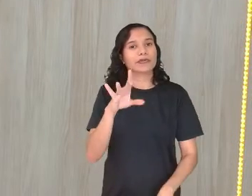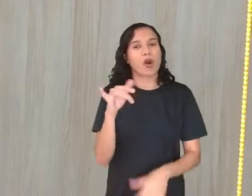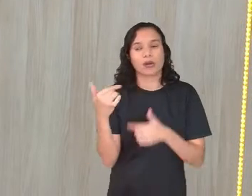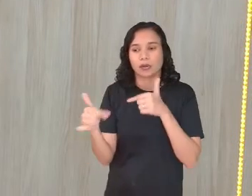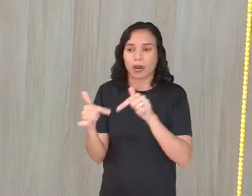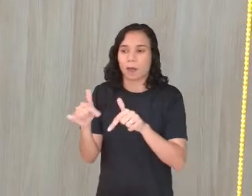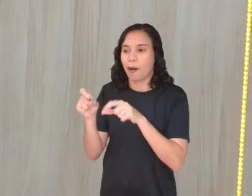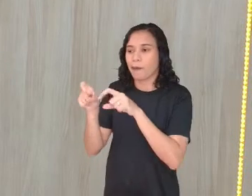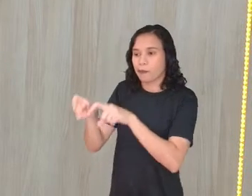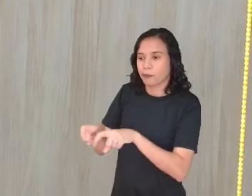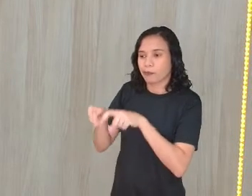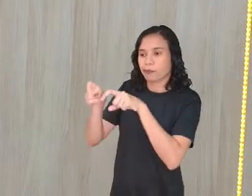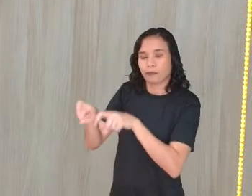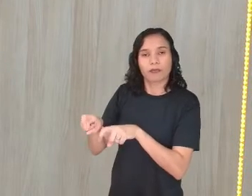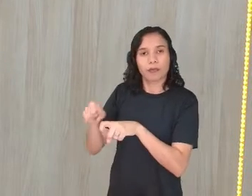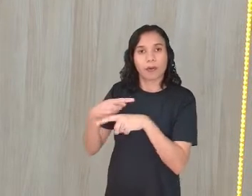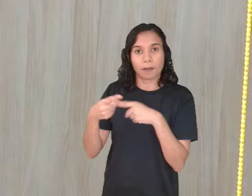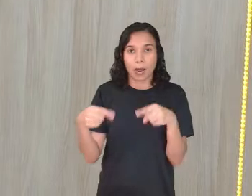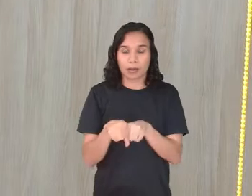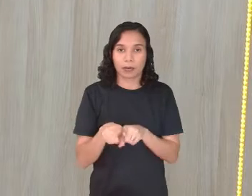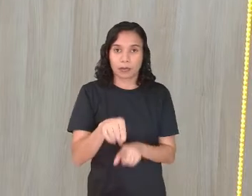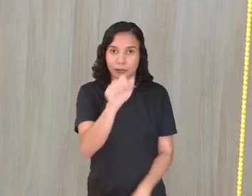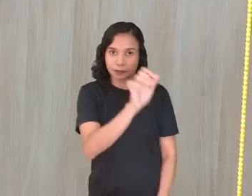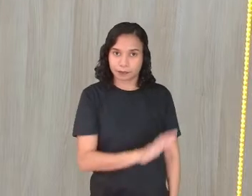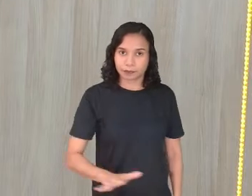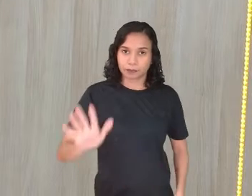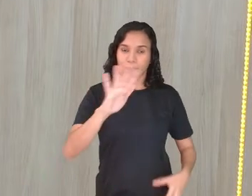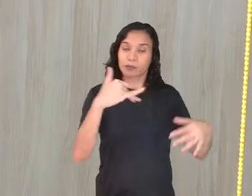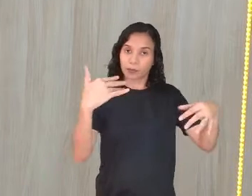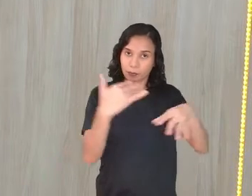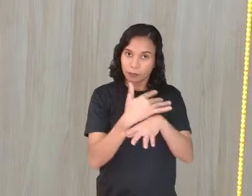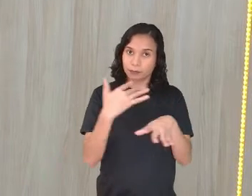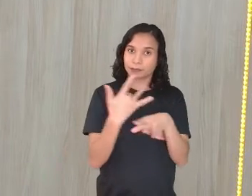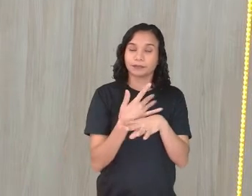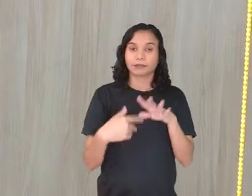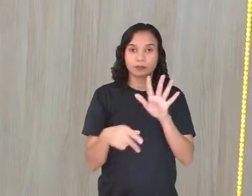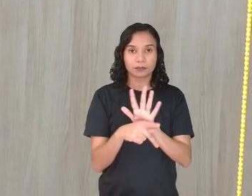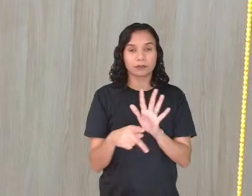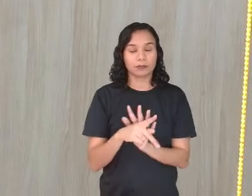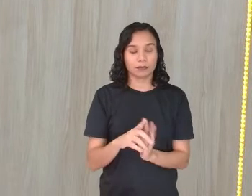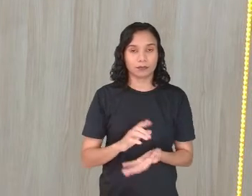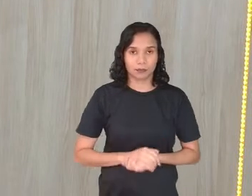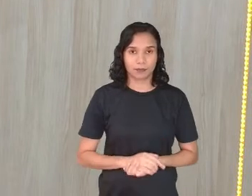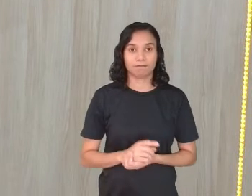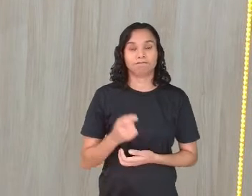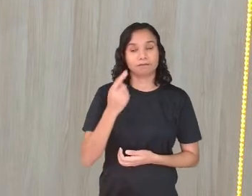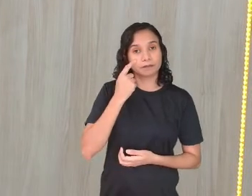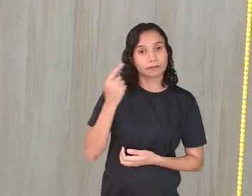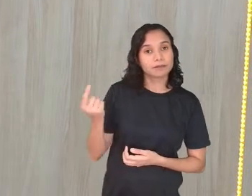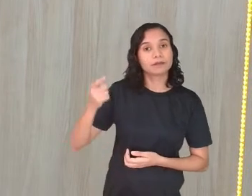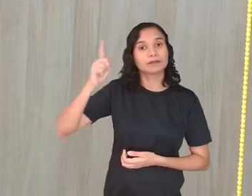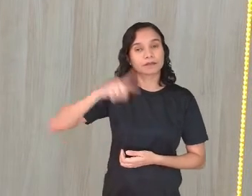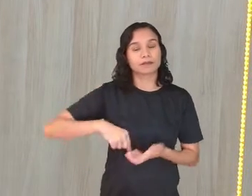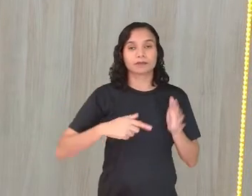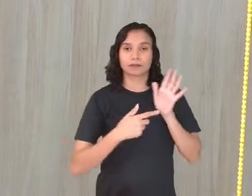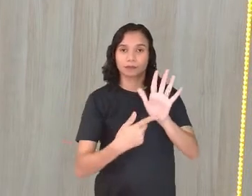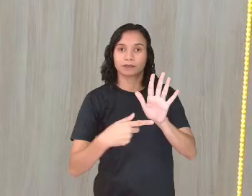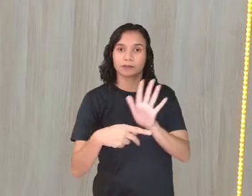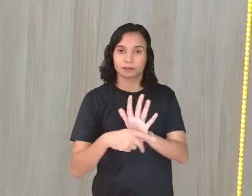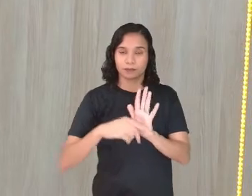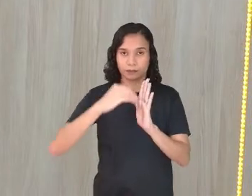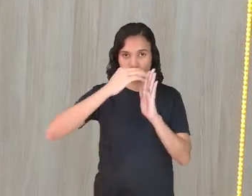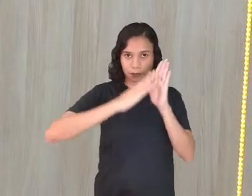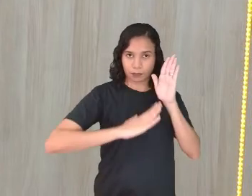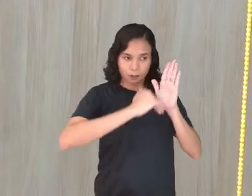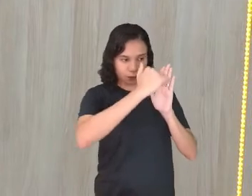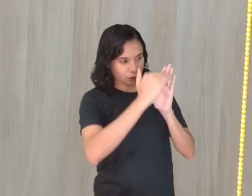trabalharam em lavouras, mas também nas áreas urbanas, né, nas áreas da cidade. E aí eu trago essa pintura